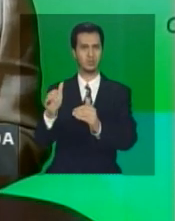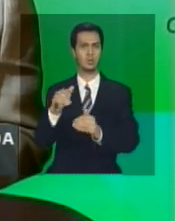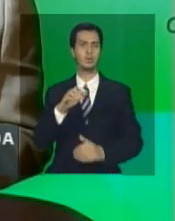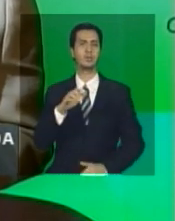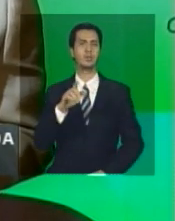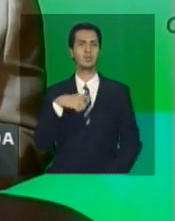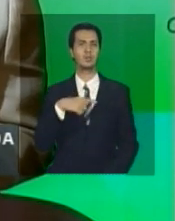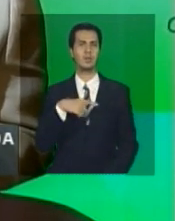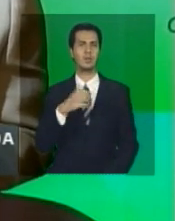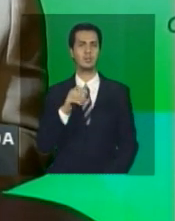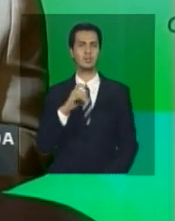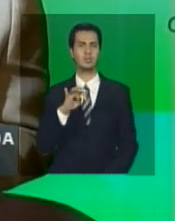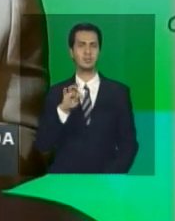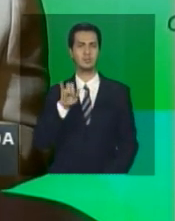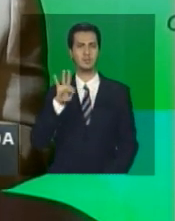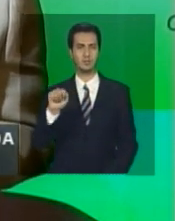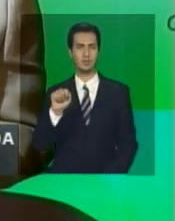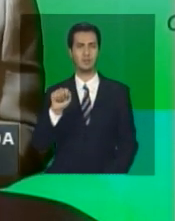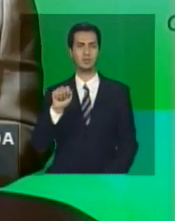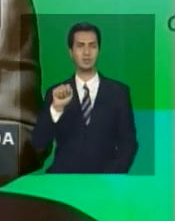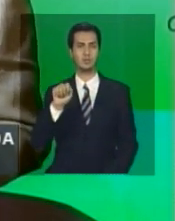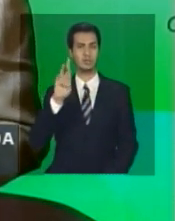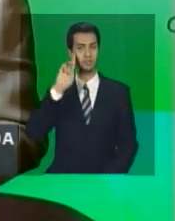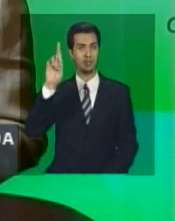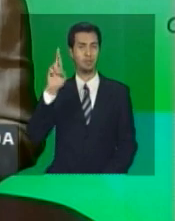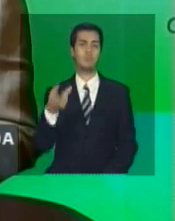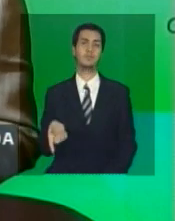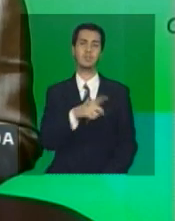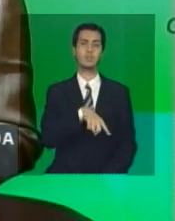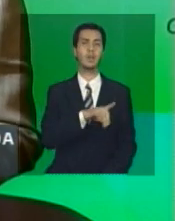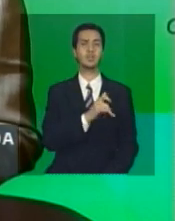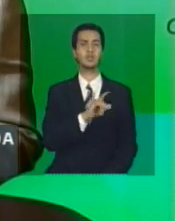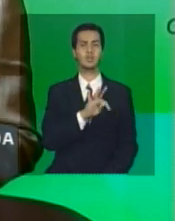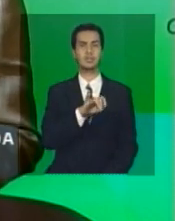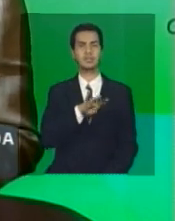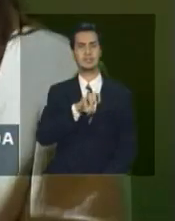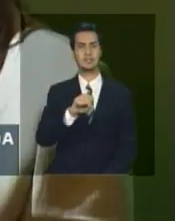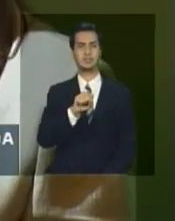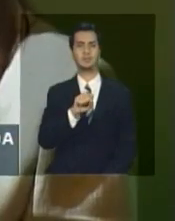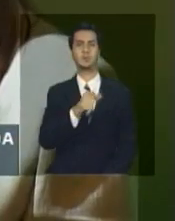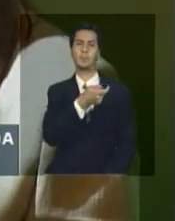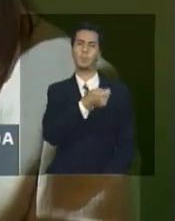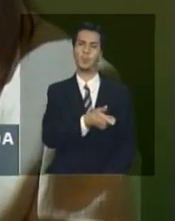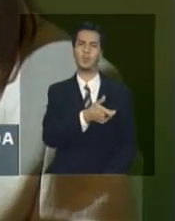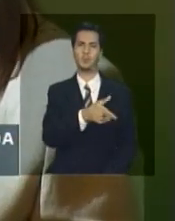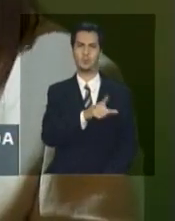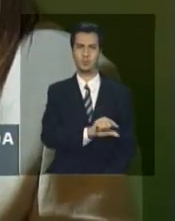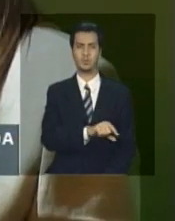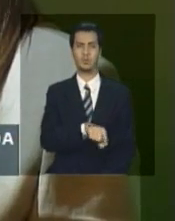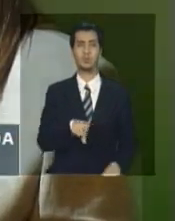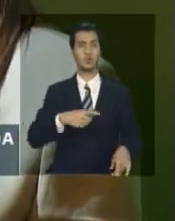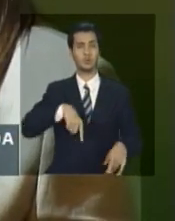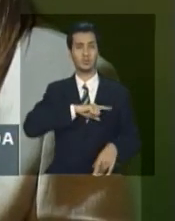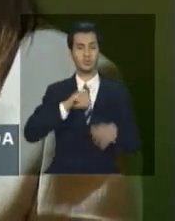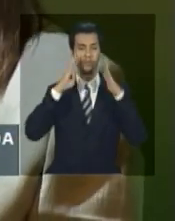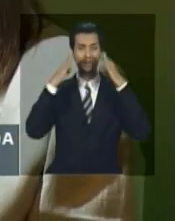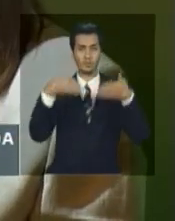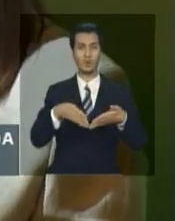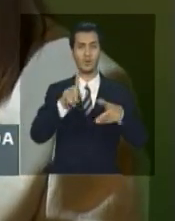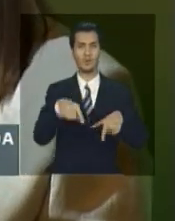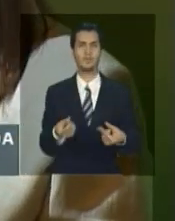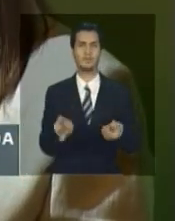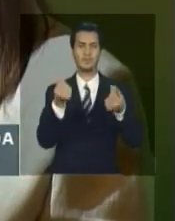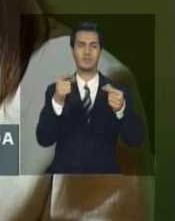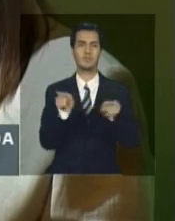defesa dos interesses dos acionistas minoritários. Sempre com foco na disciplina de capital, no cumprimento